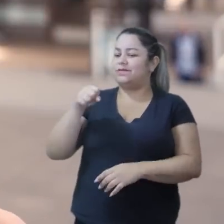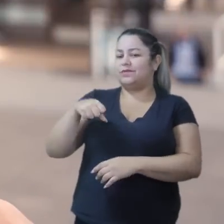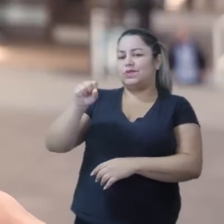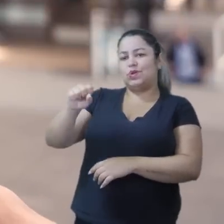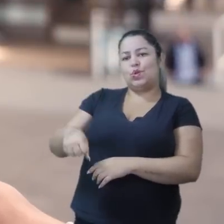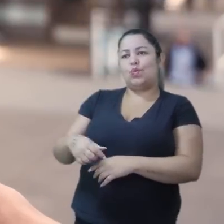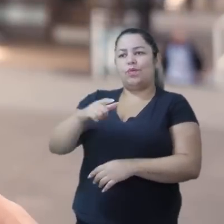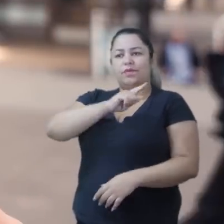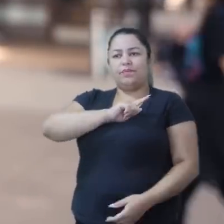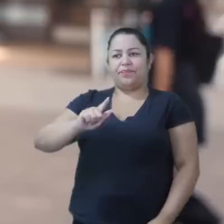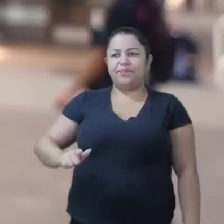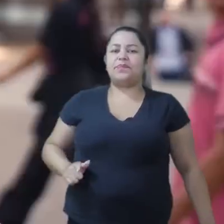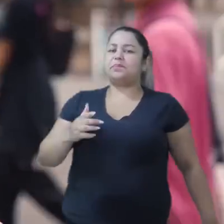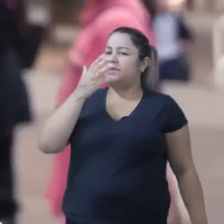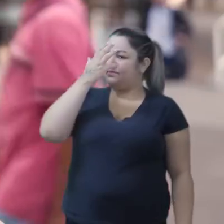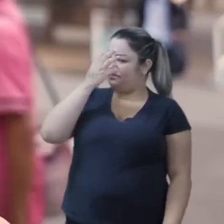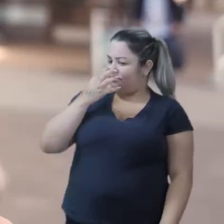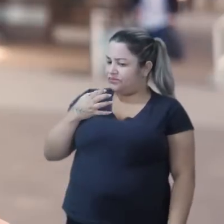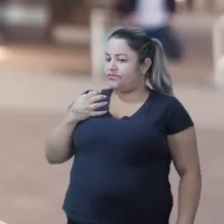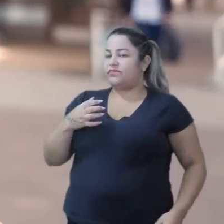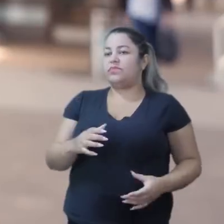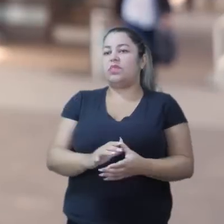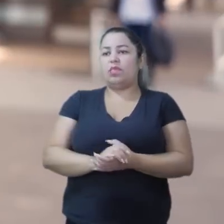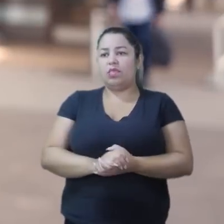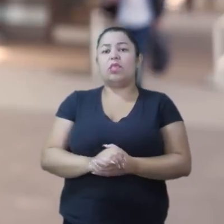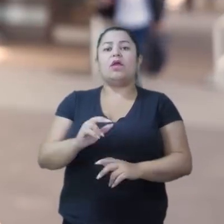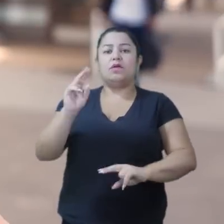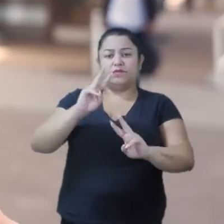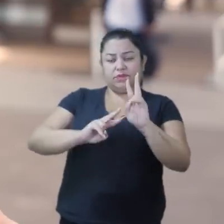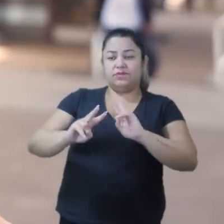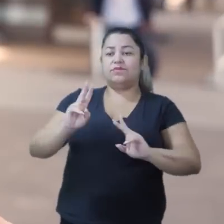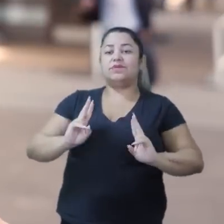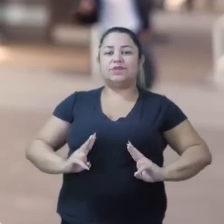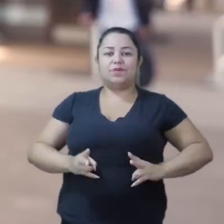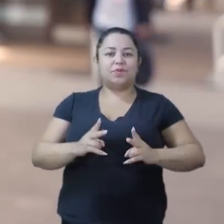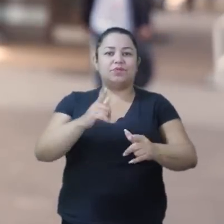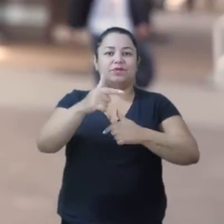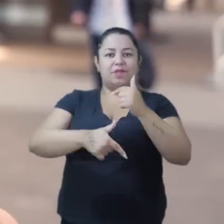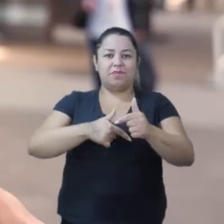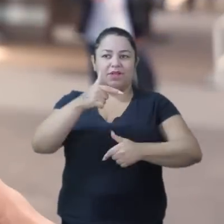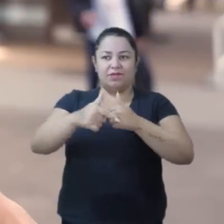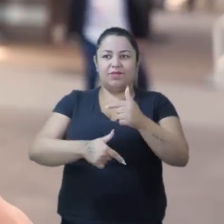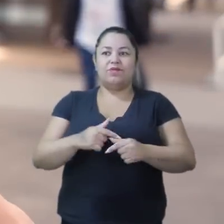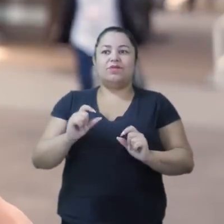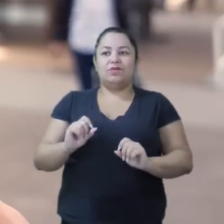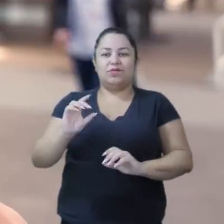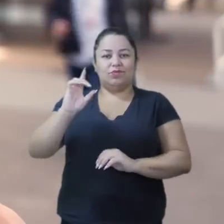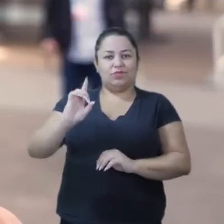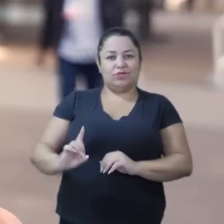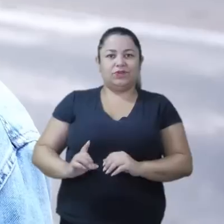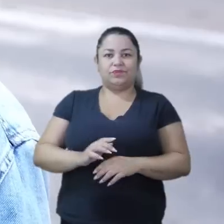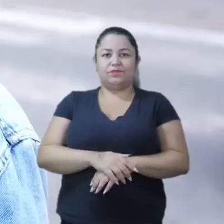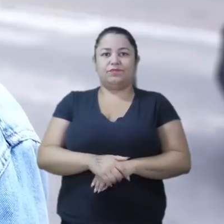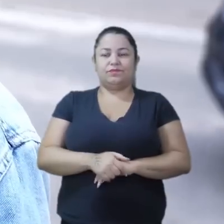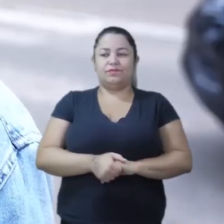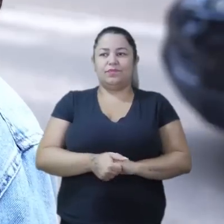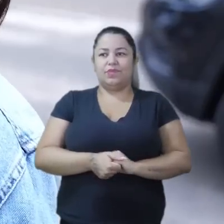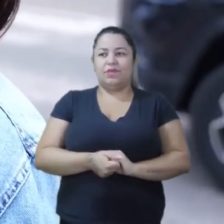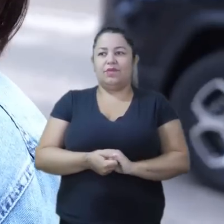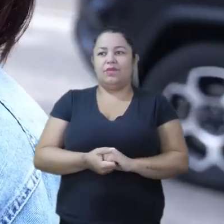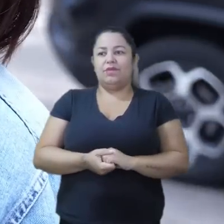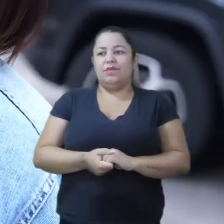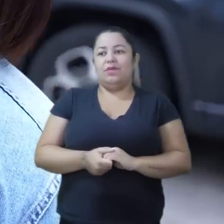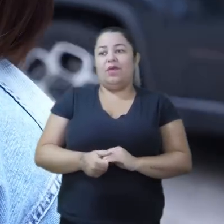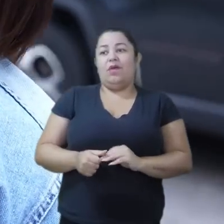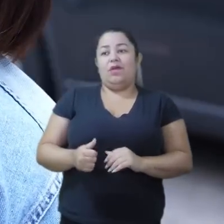bem sério, visando sempre os trabalhadores, né, os direitos dos trabalhadores. Eu